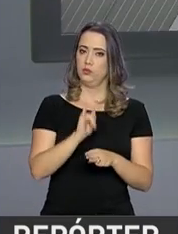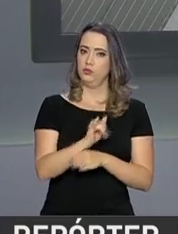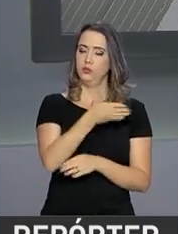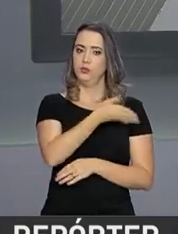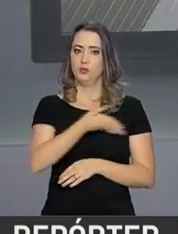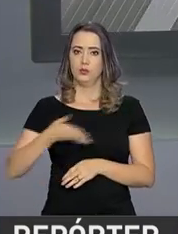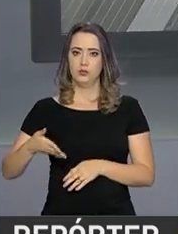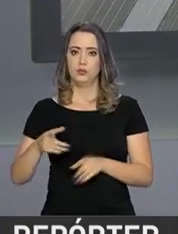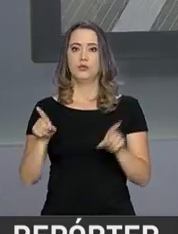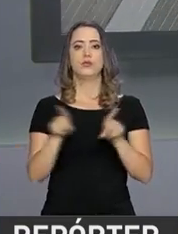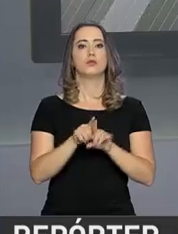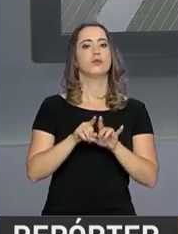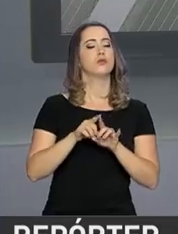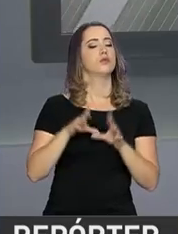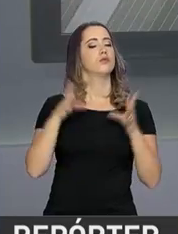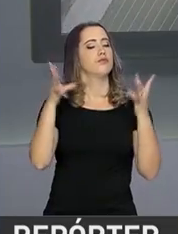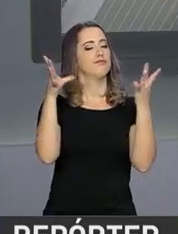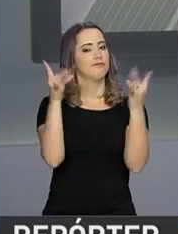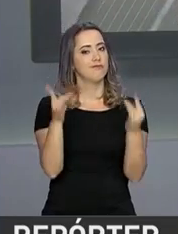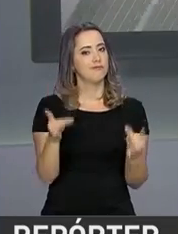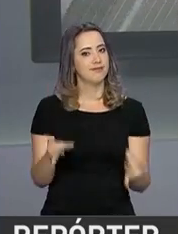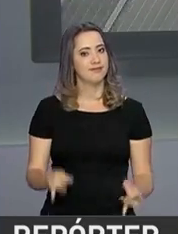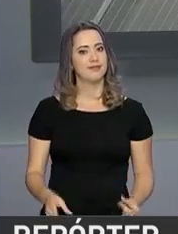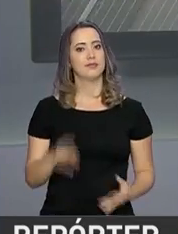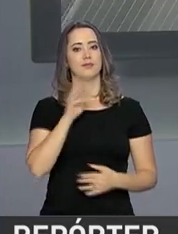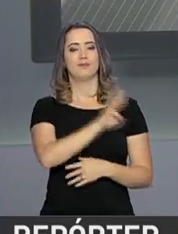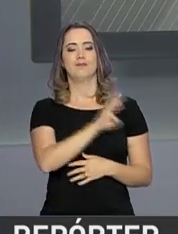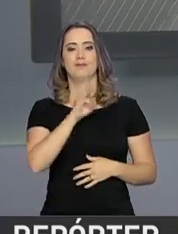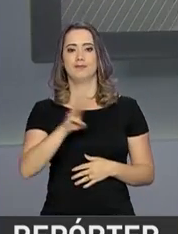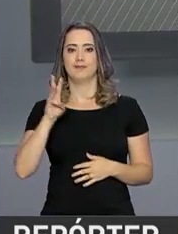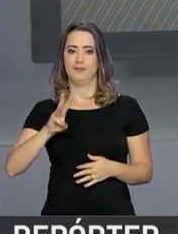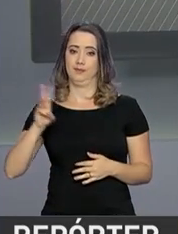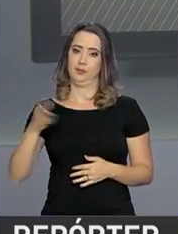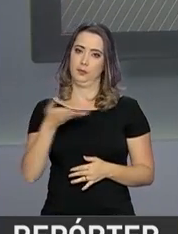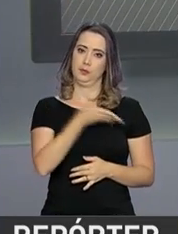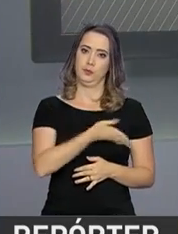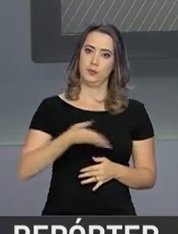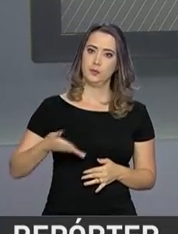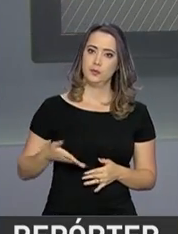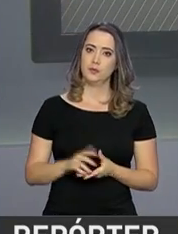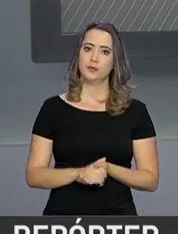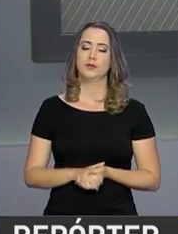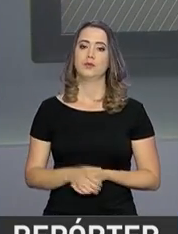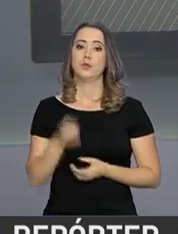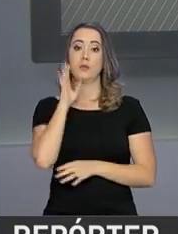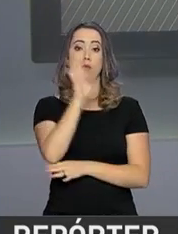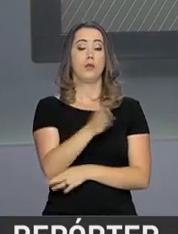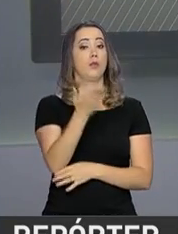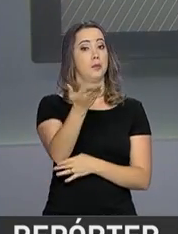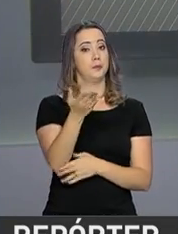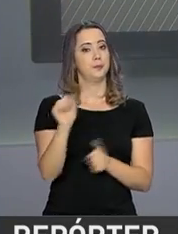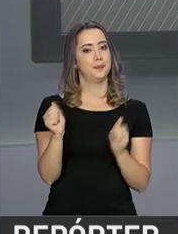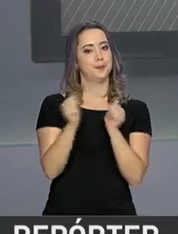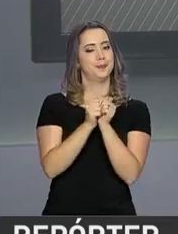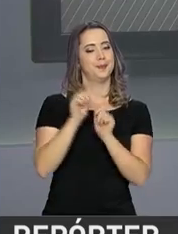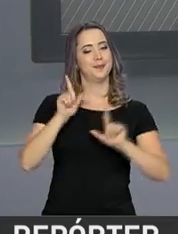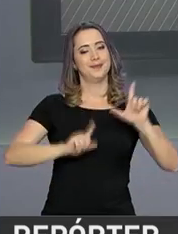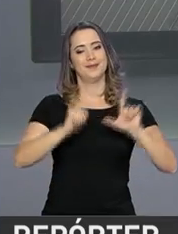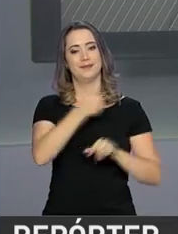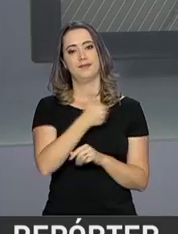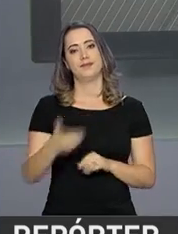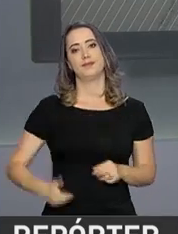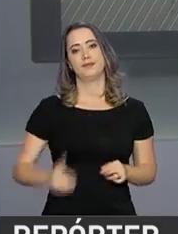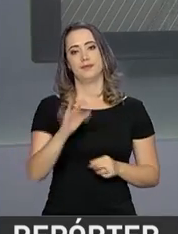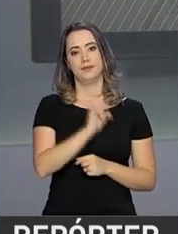reportagens no youtube e toda a nossa programação também está na página da nbr na internet uma boa tarde pra você continue com a gente